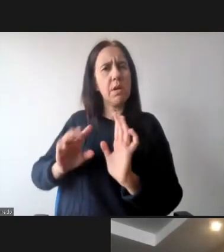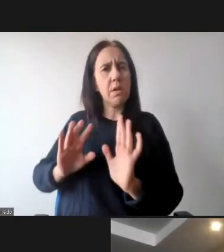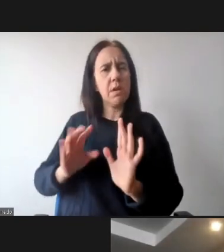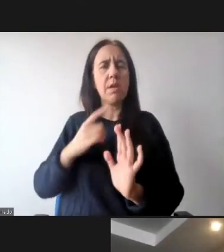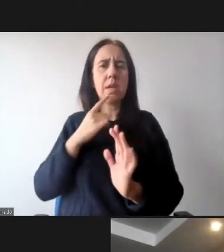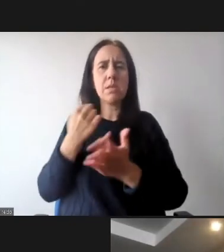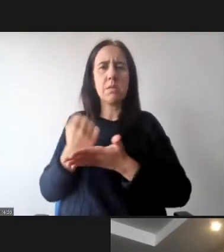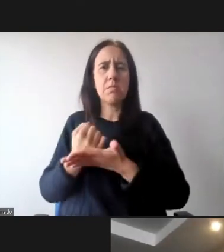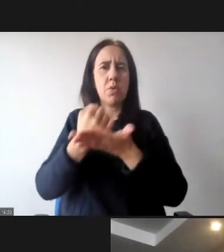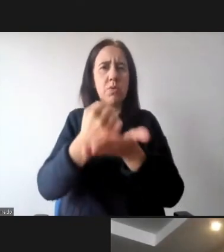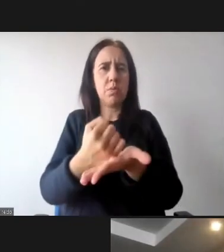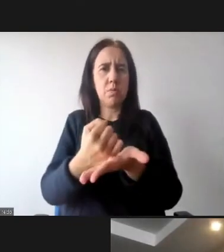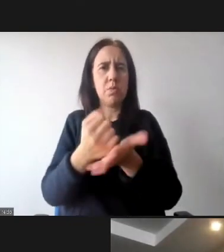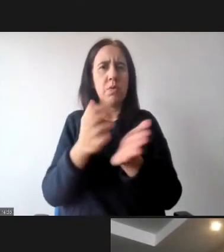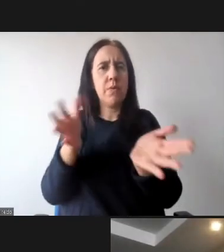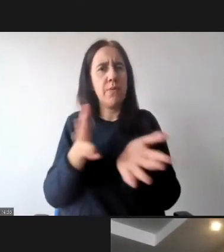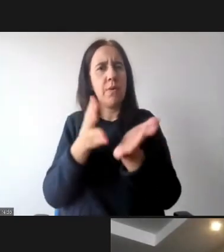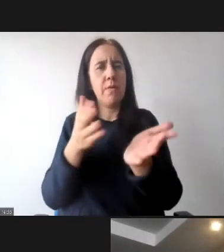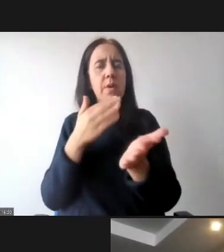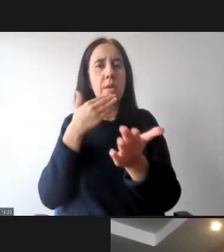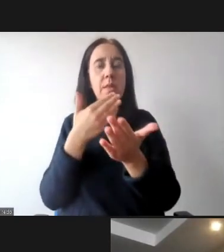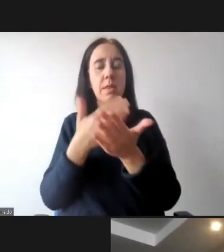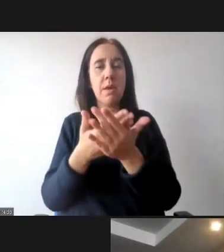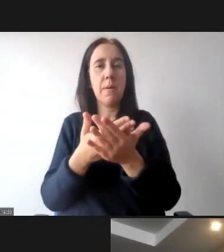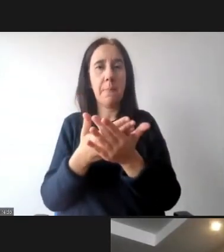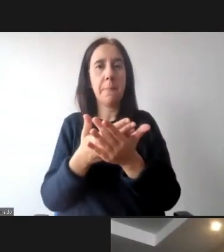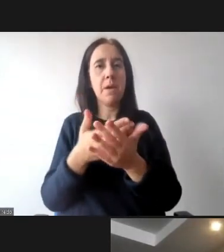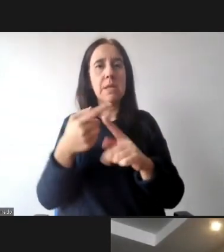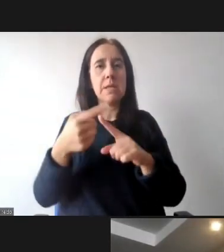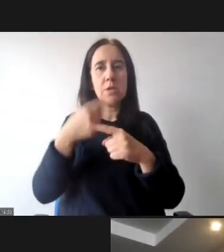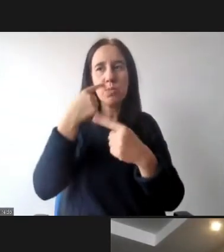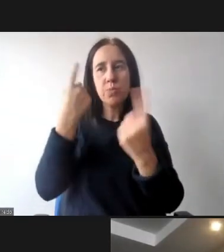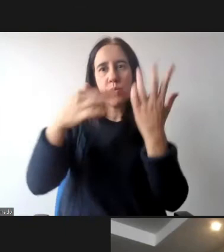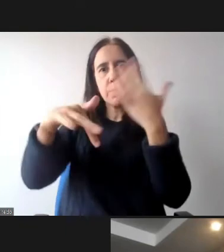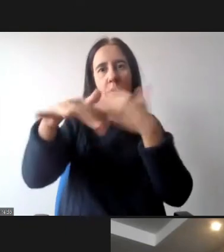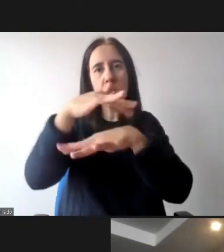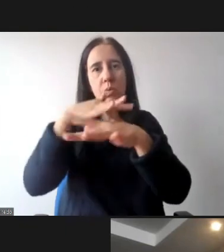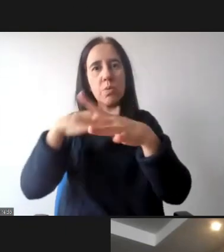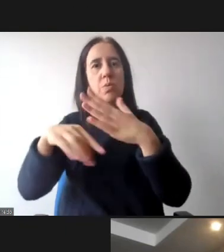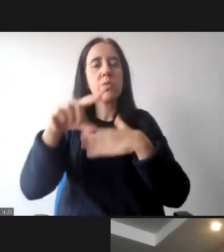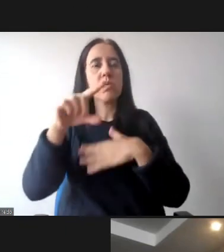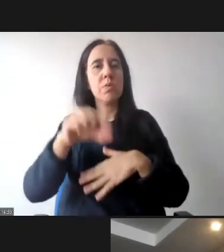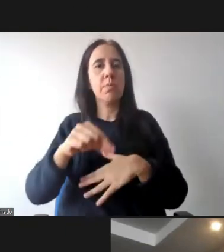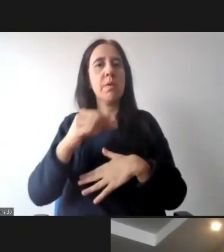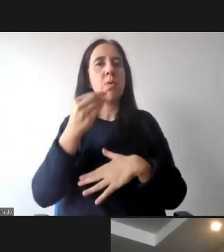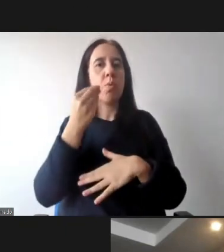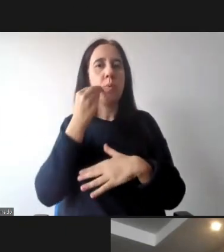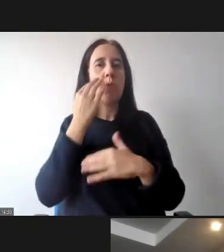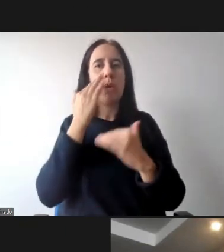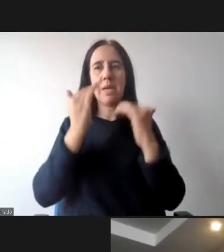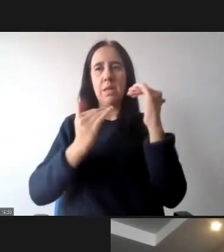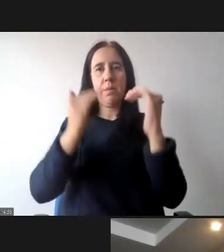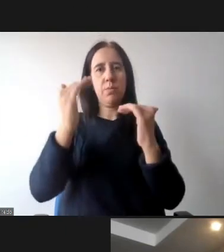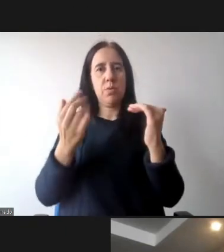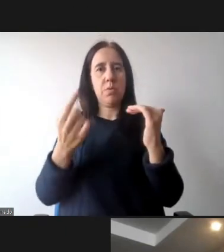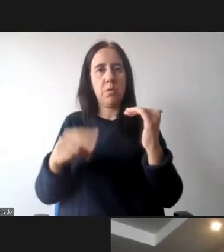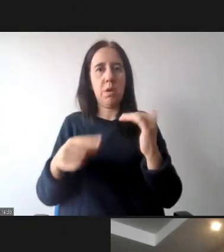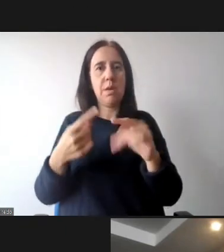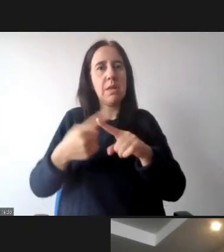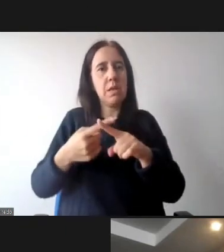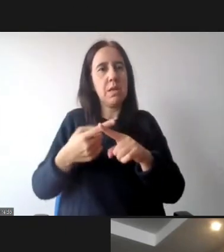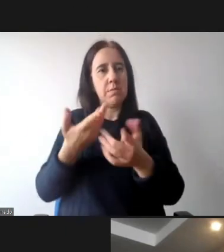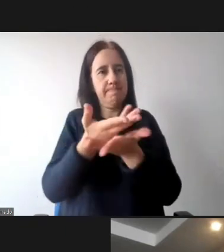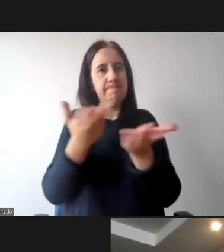contributo para a realização do interesse público e a realização equilibrada dos interesses